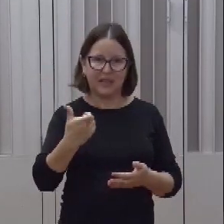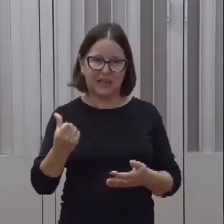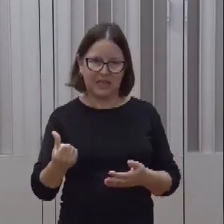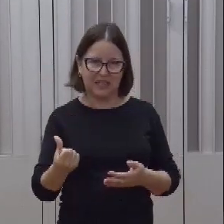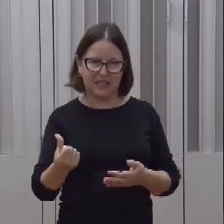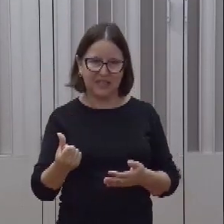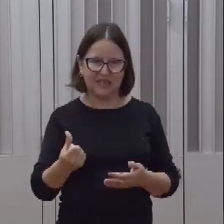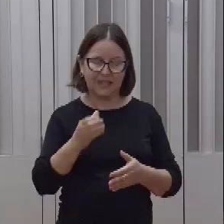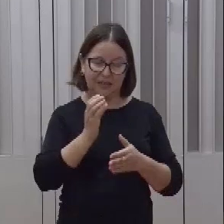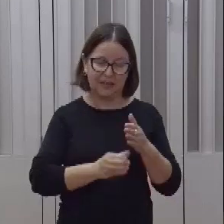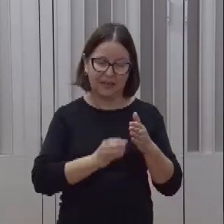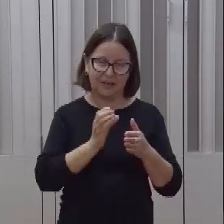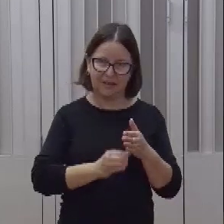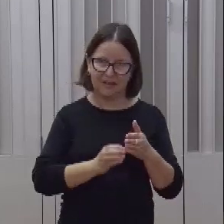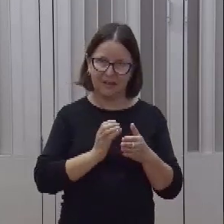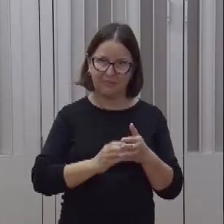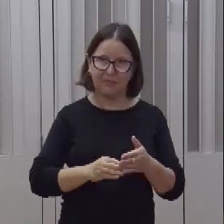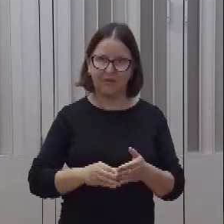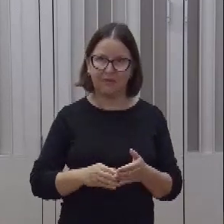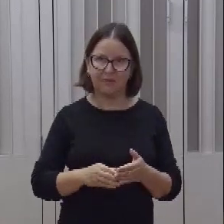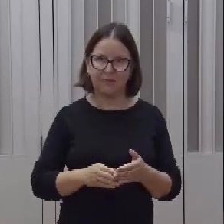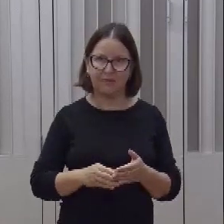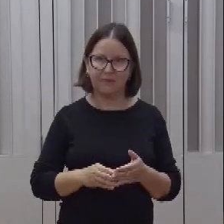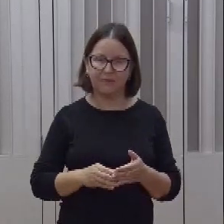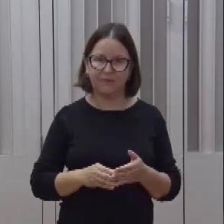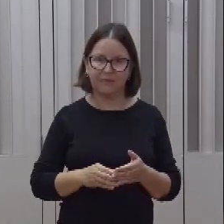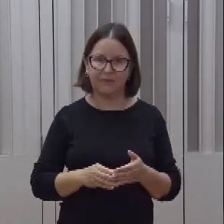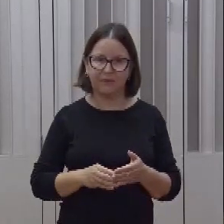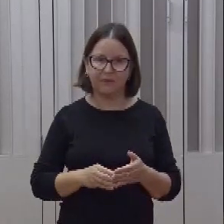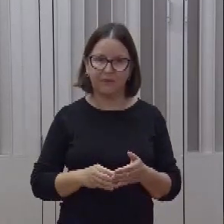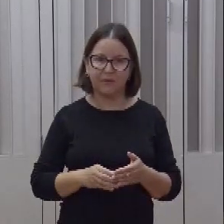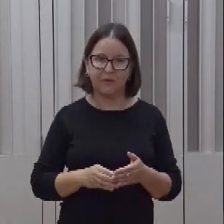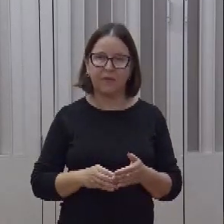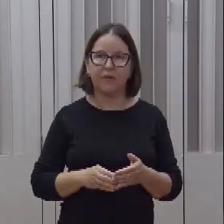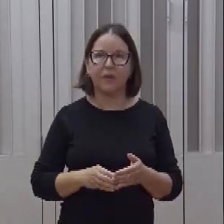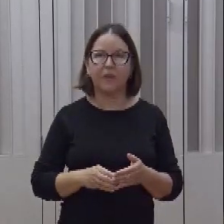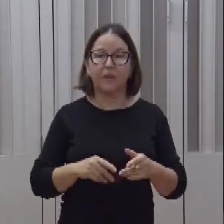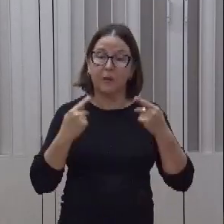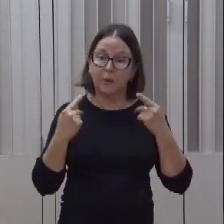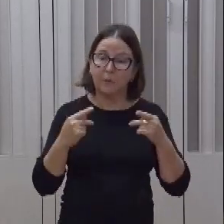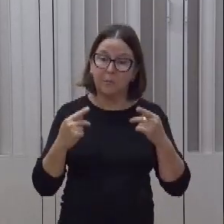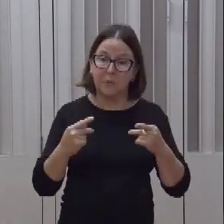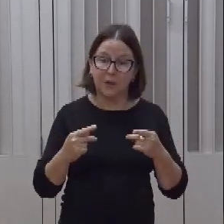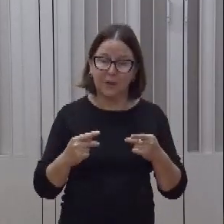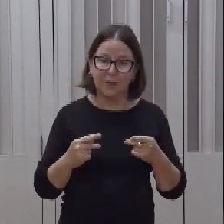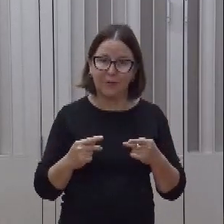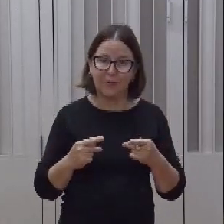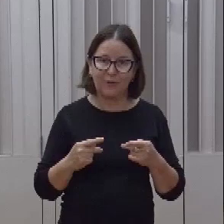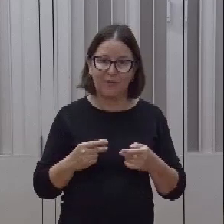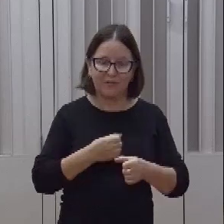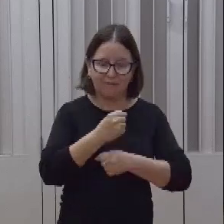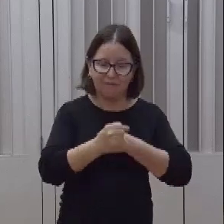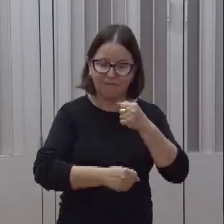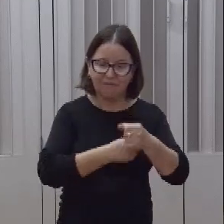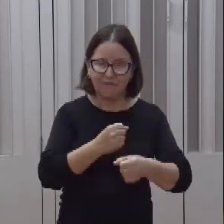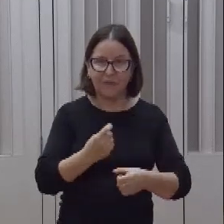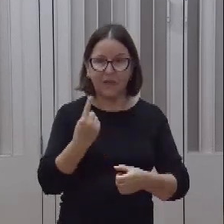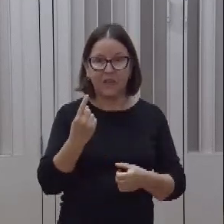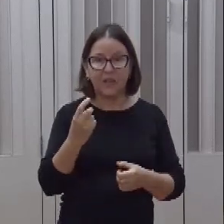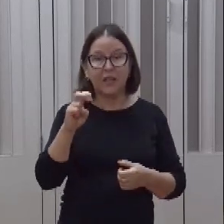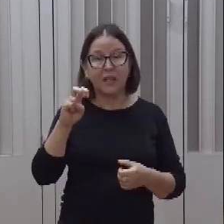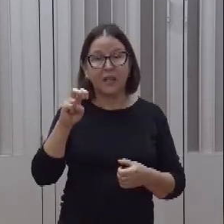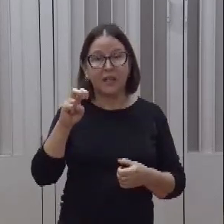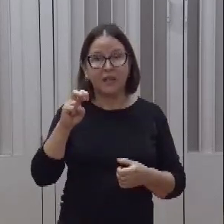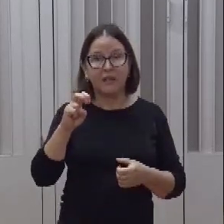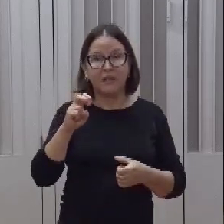E ele levou 15 anos e só chegou ao capítulo 14.